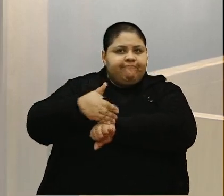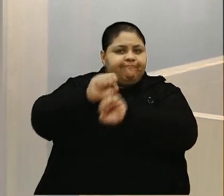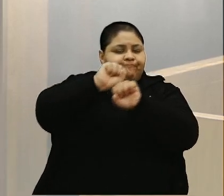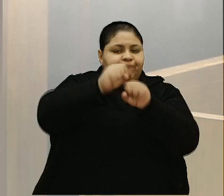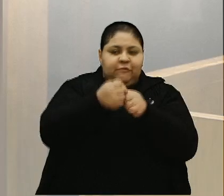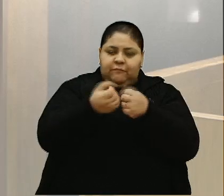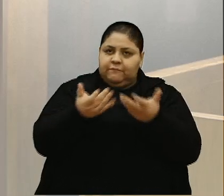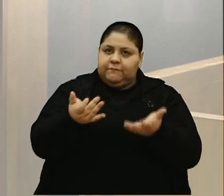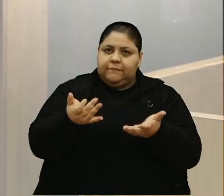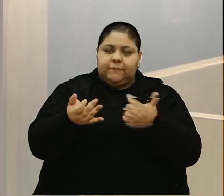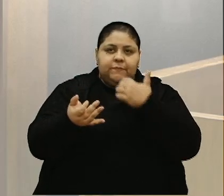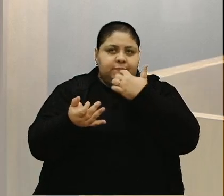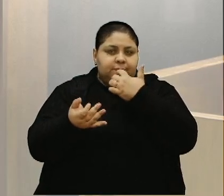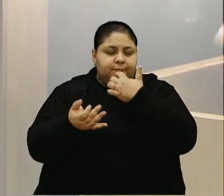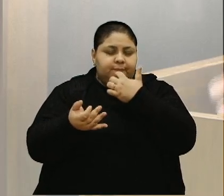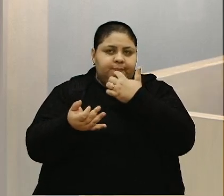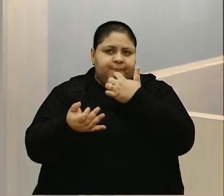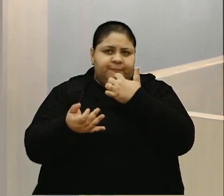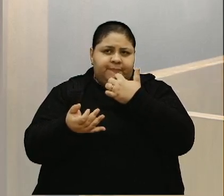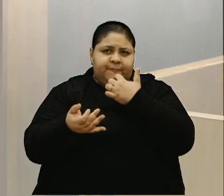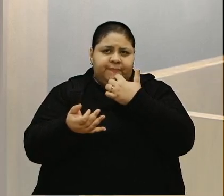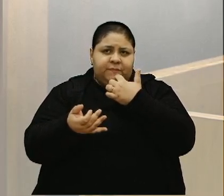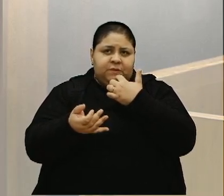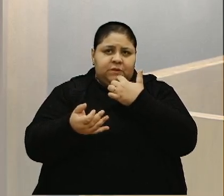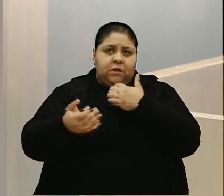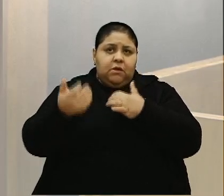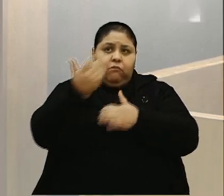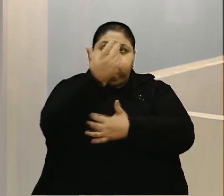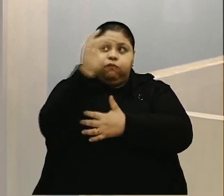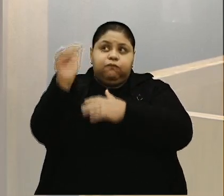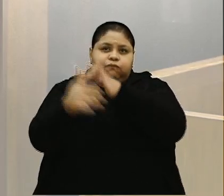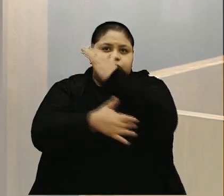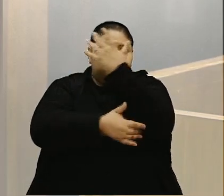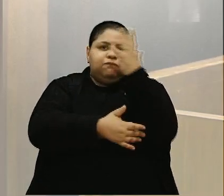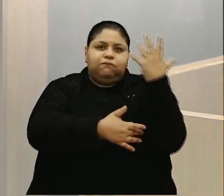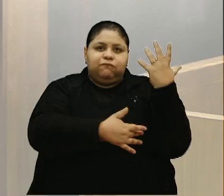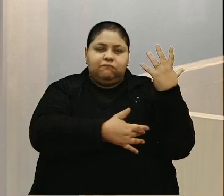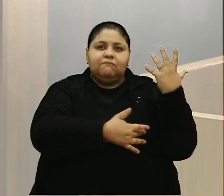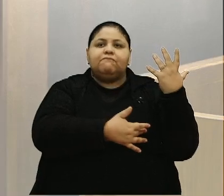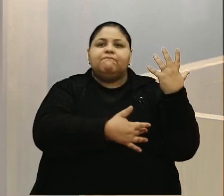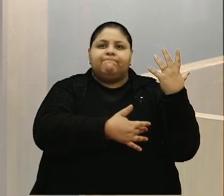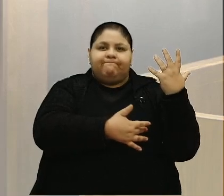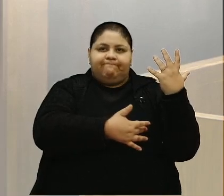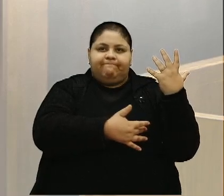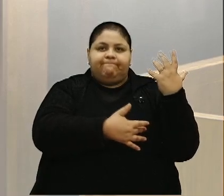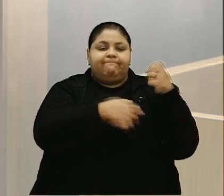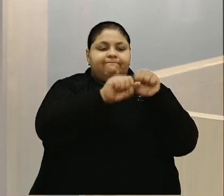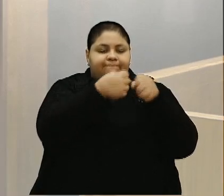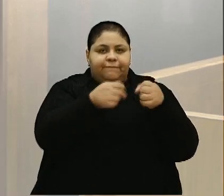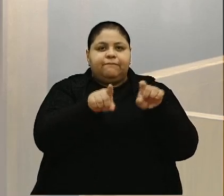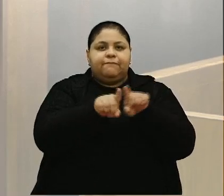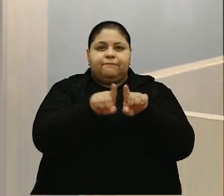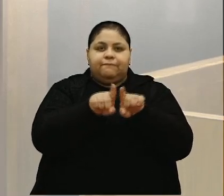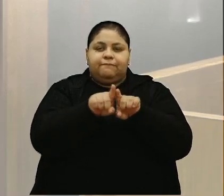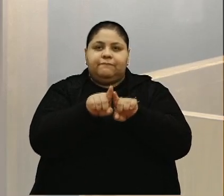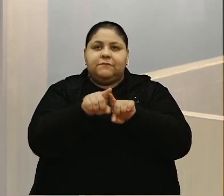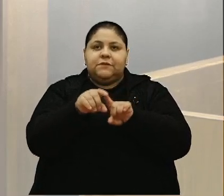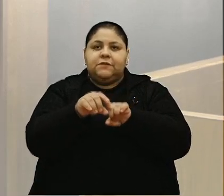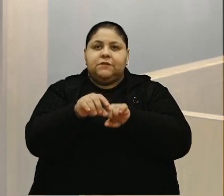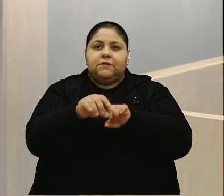agricultor ficaram sem a sua plantação, essa quantidade de água que choveu. Mas eu quero, Velocino